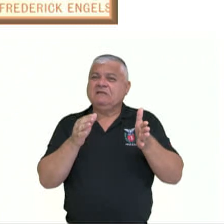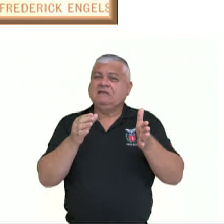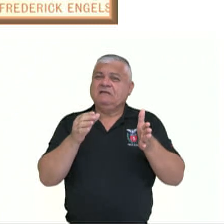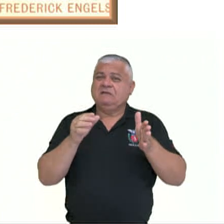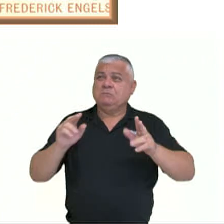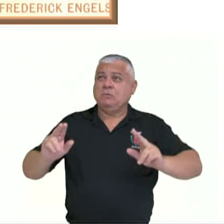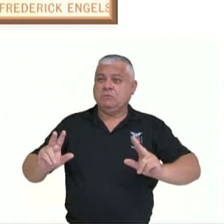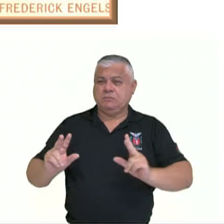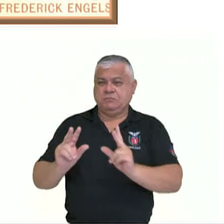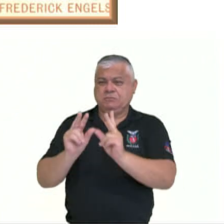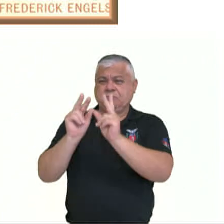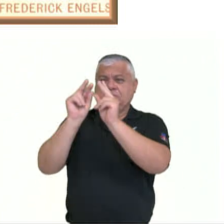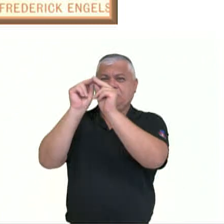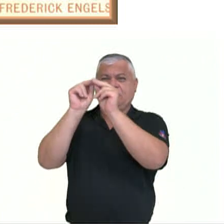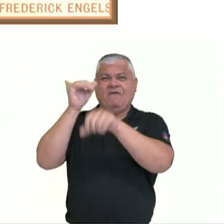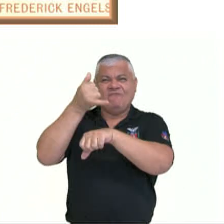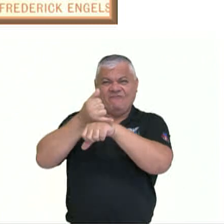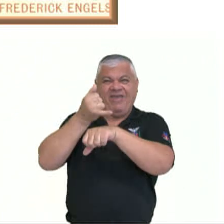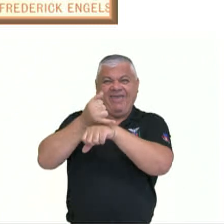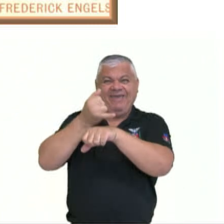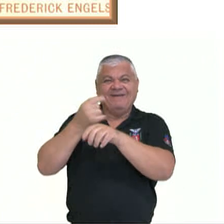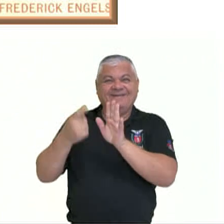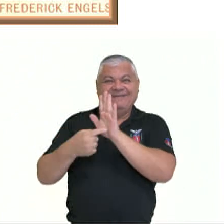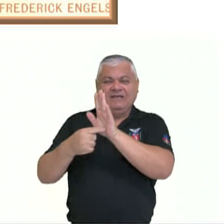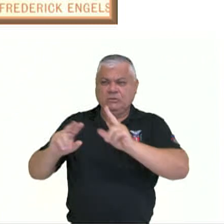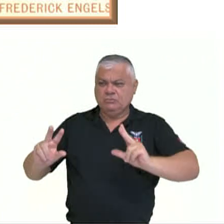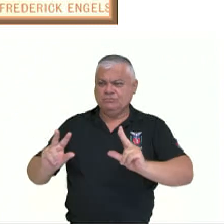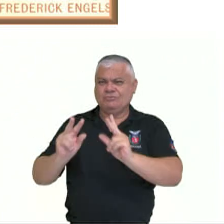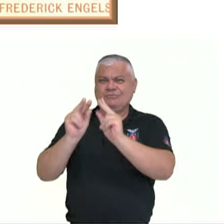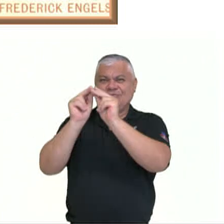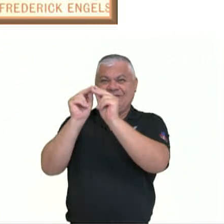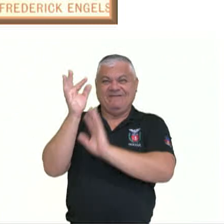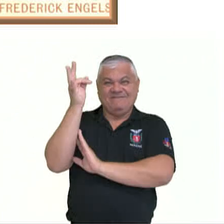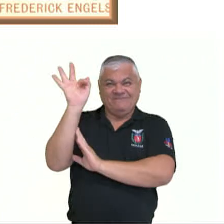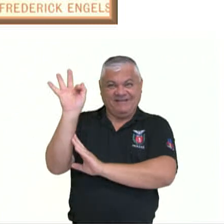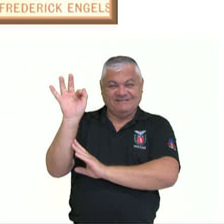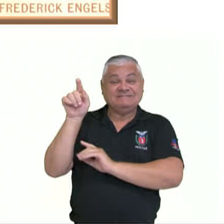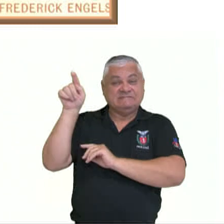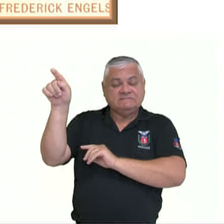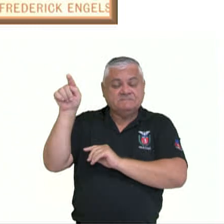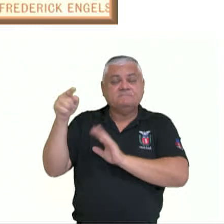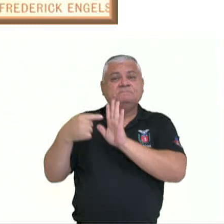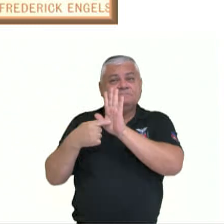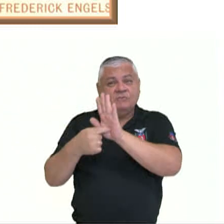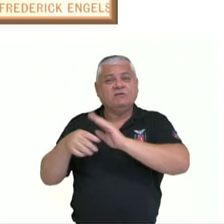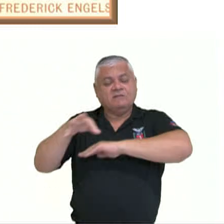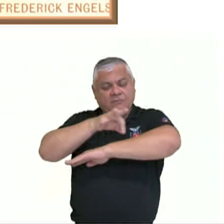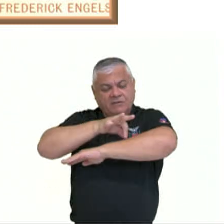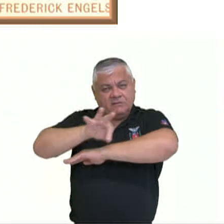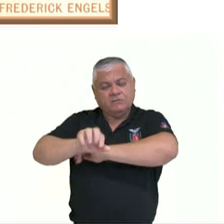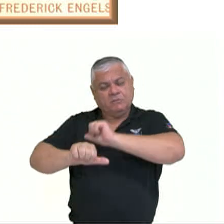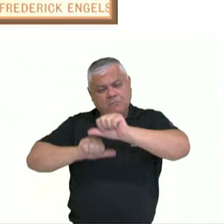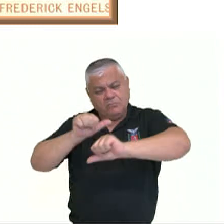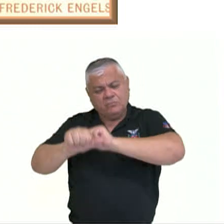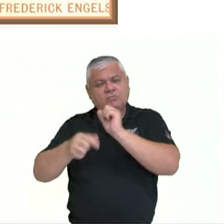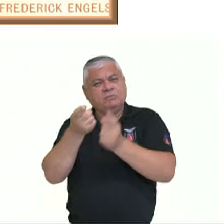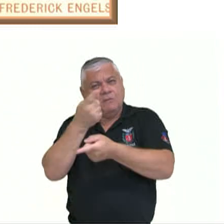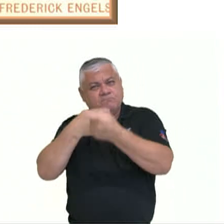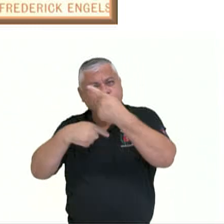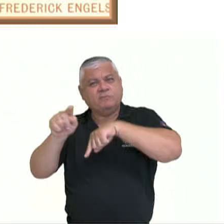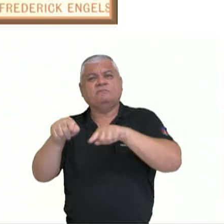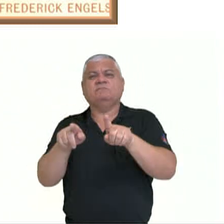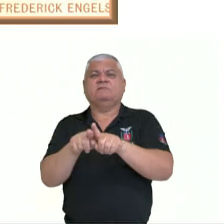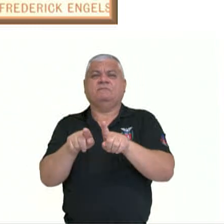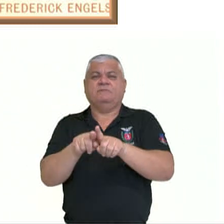Torre Eiffel, para uma exposição, tudo. Então, você vai ver a arquitetura também vai mudar, essa evolução vai acontecer